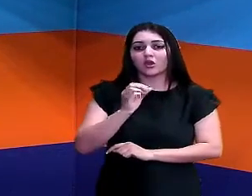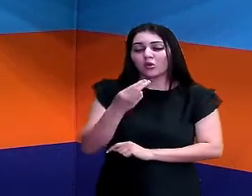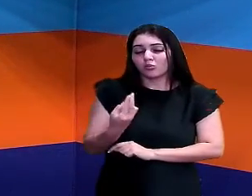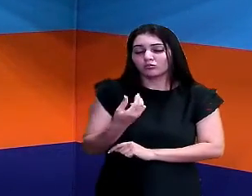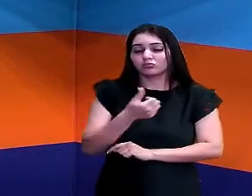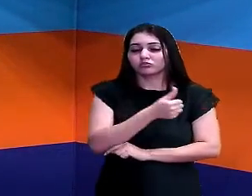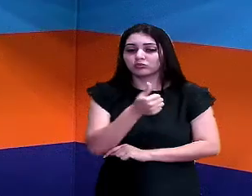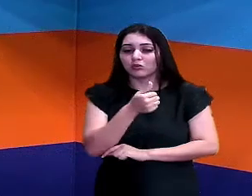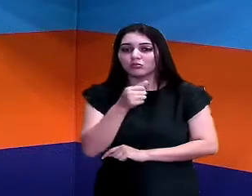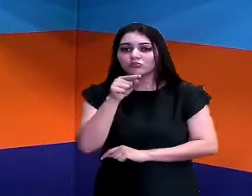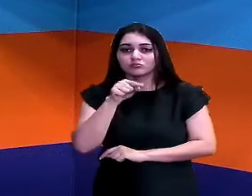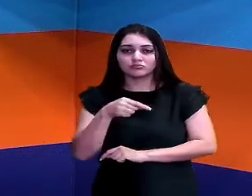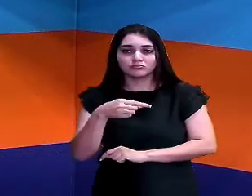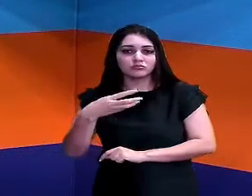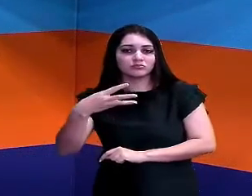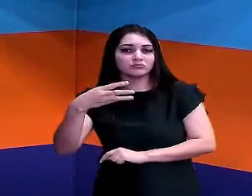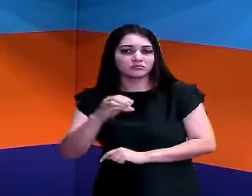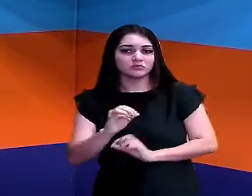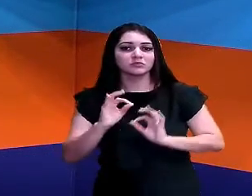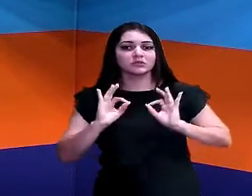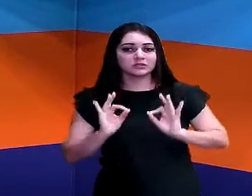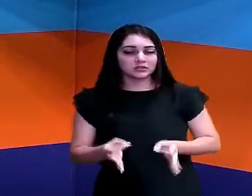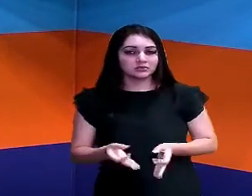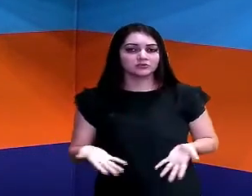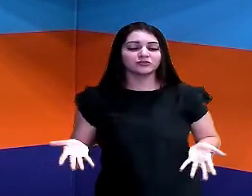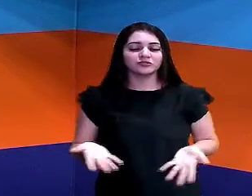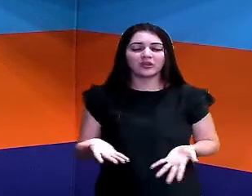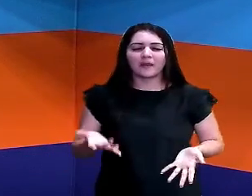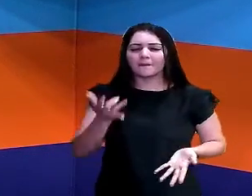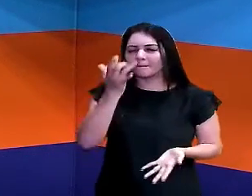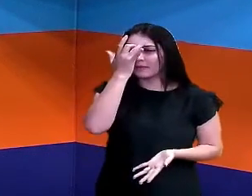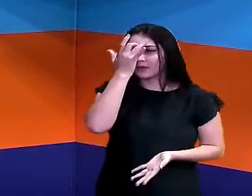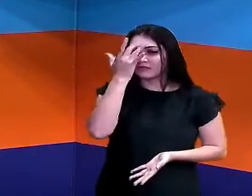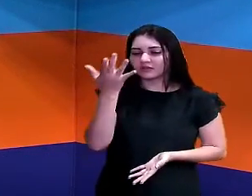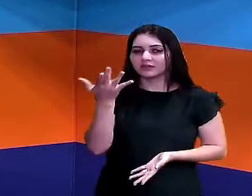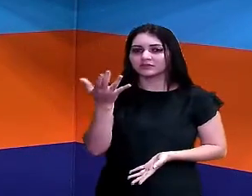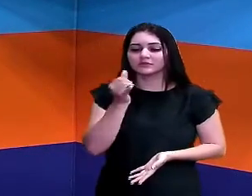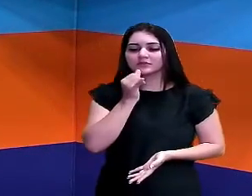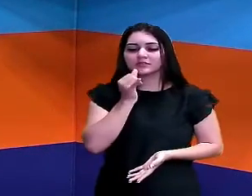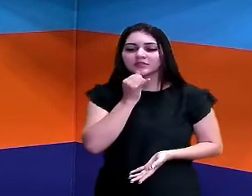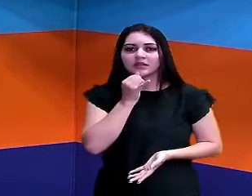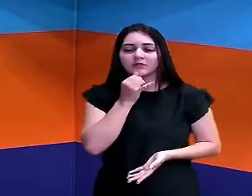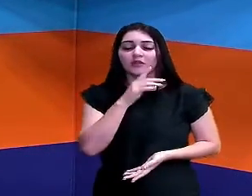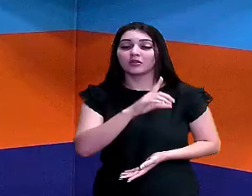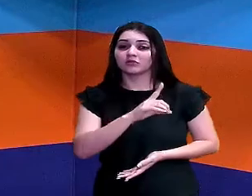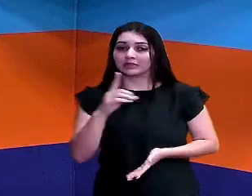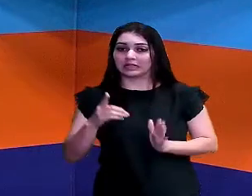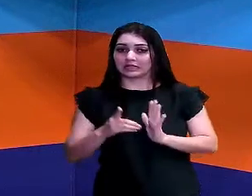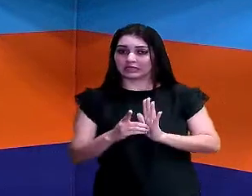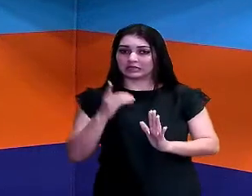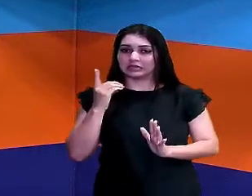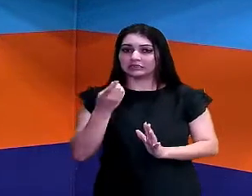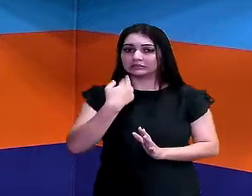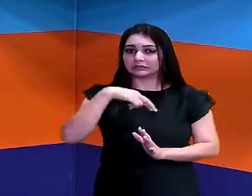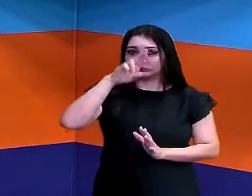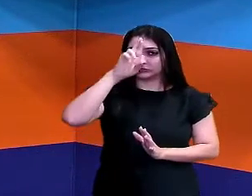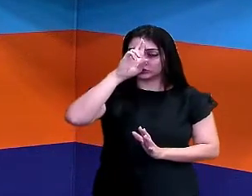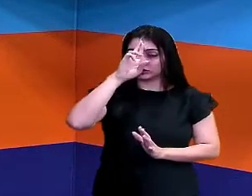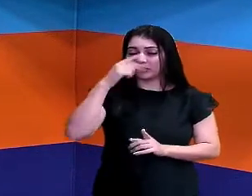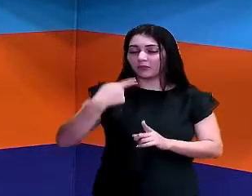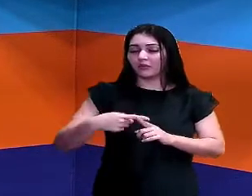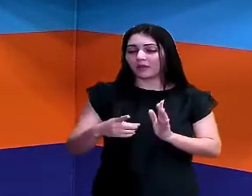tá certo? Aqui já tá mais fácil. É de dia, é antes do meio-dia, porque tá marcando antes das